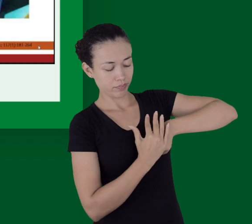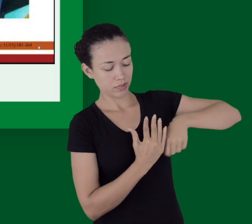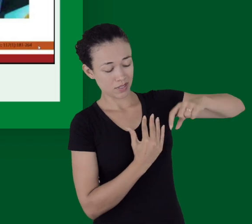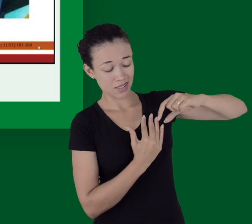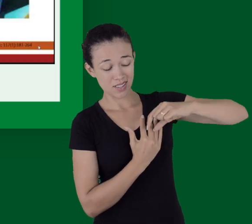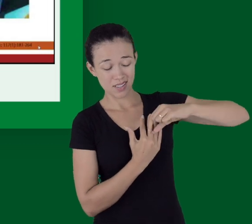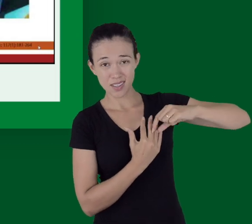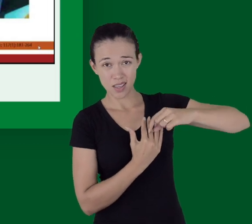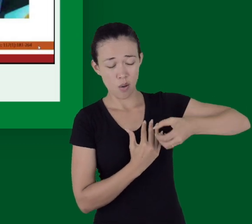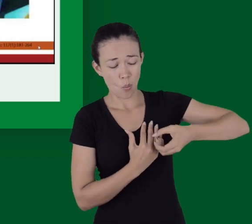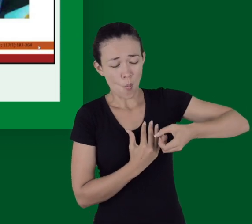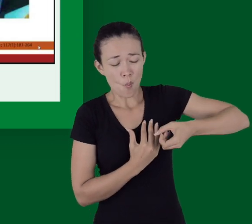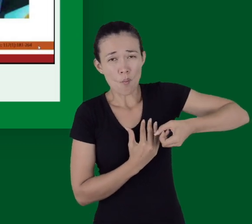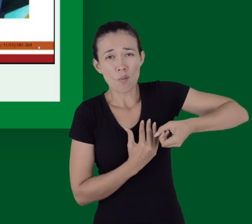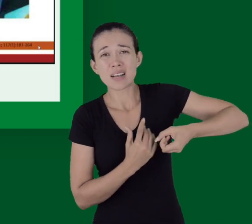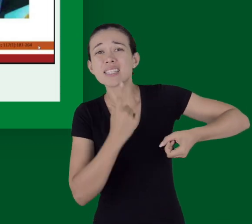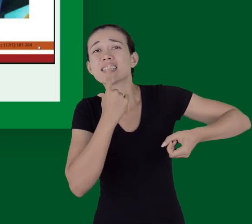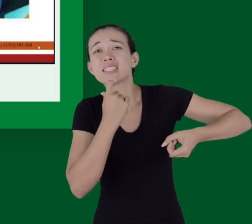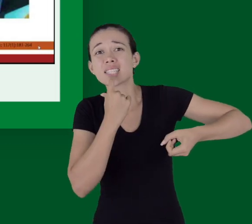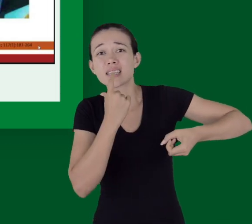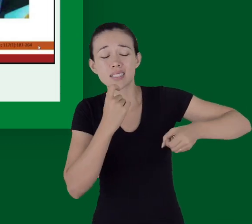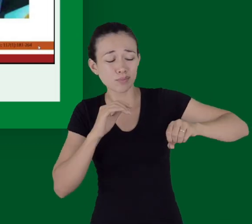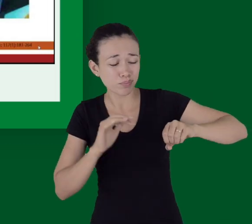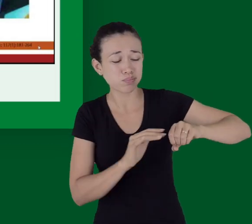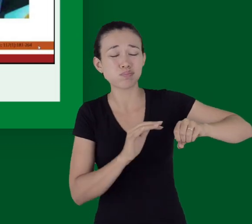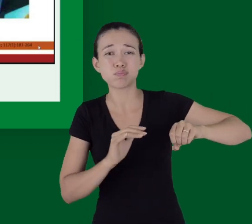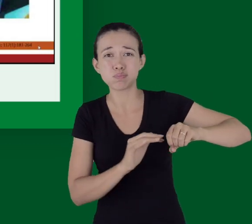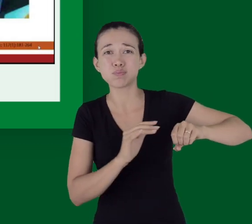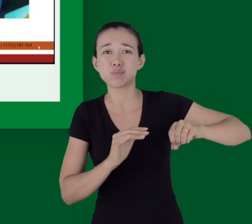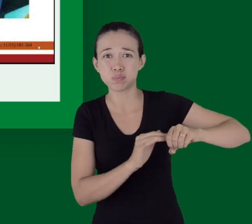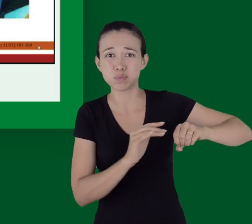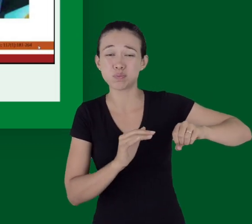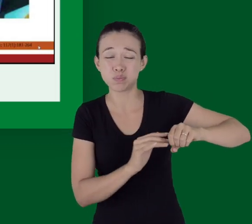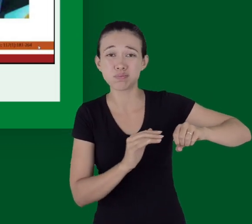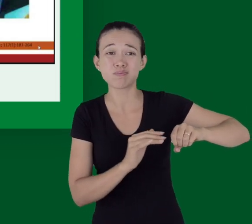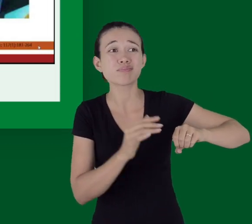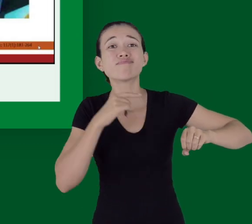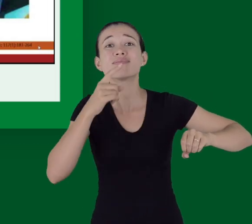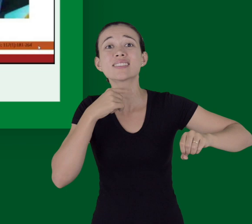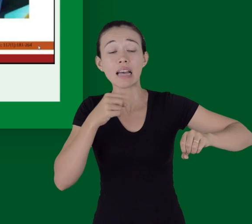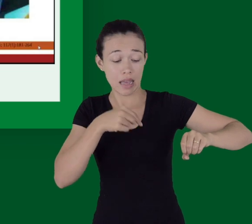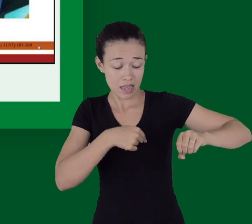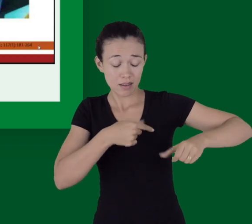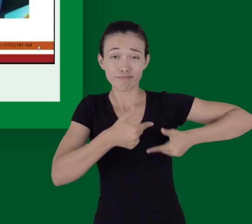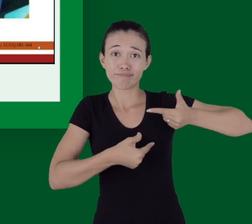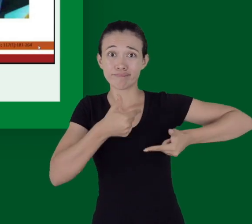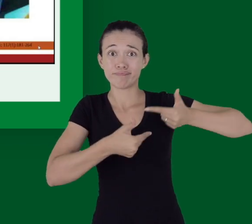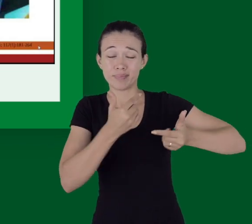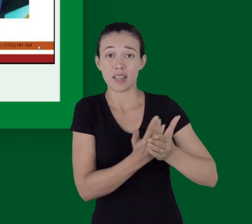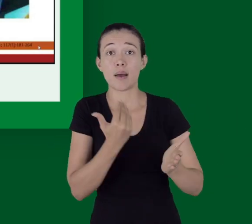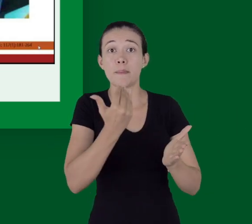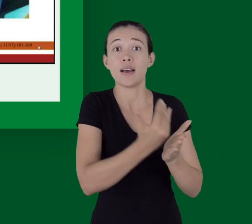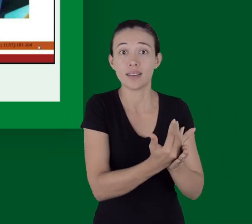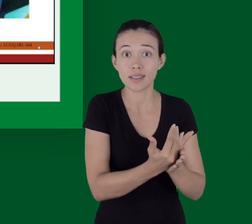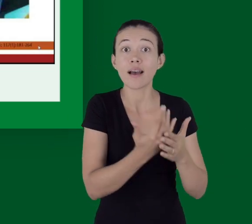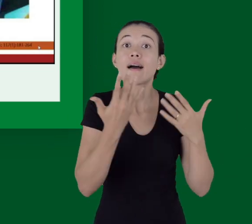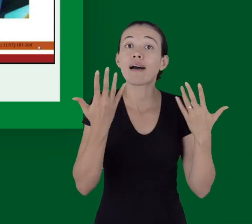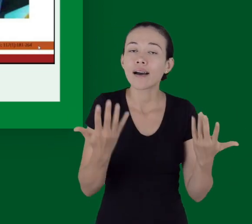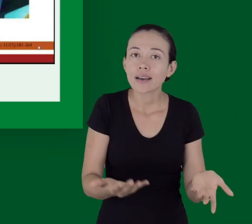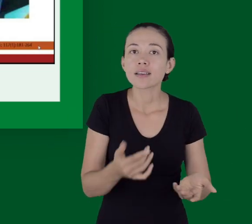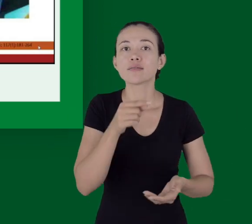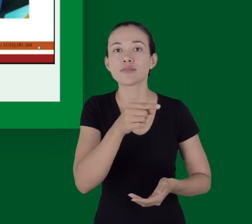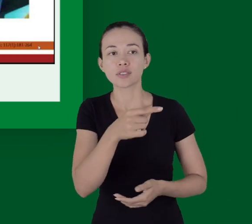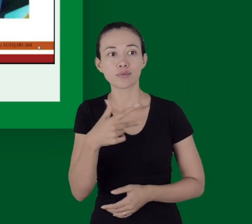aumentar a demanda ali para compensar a chegada de sangue naquele músculo que não está chegando. Então,